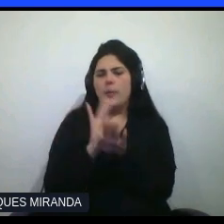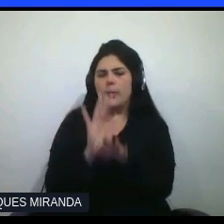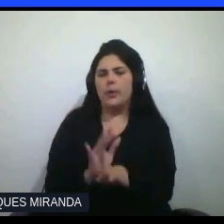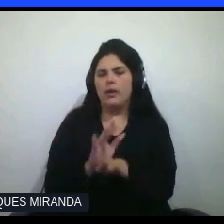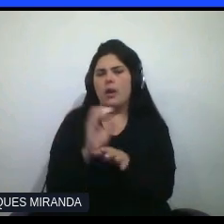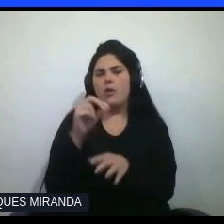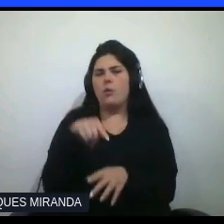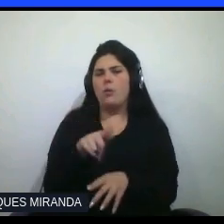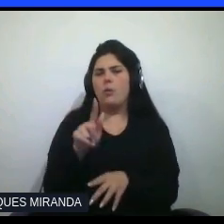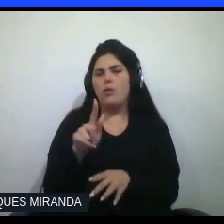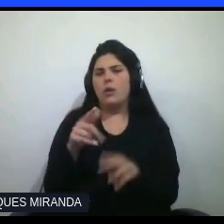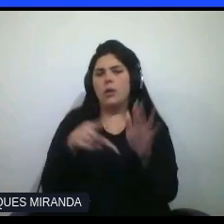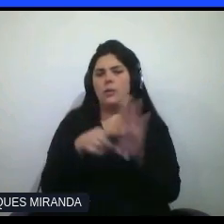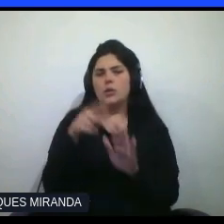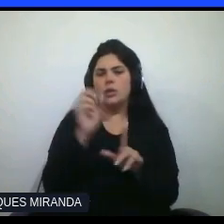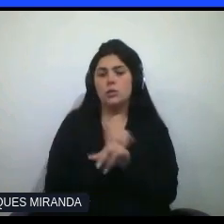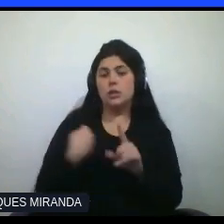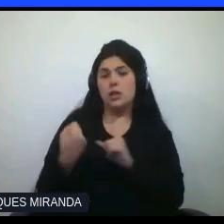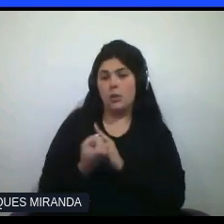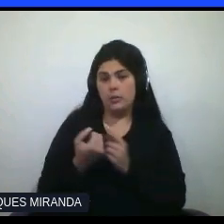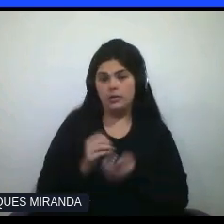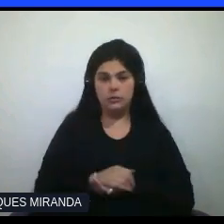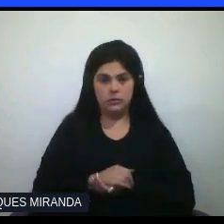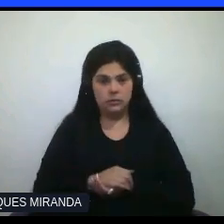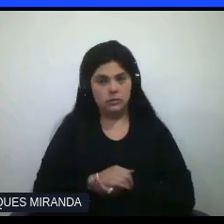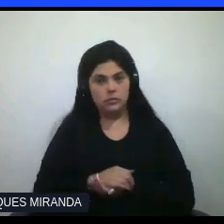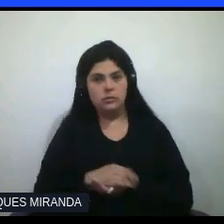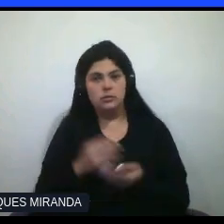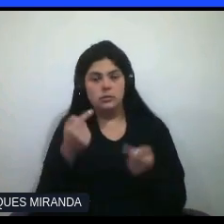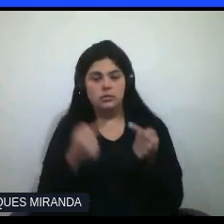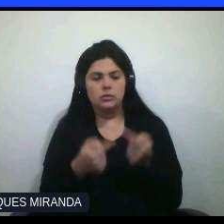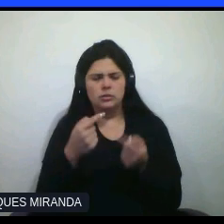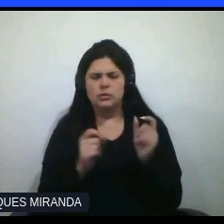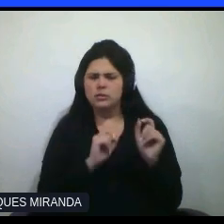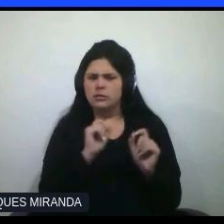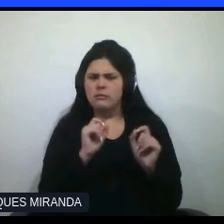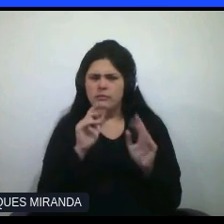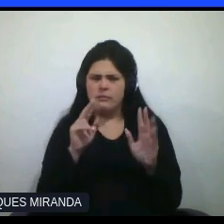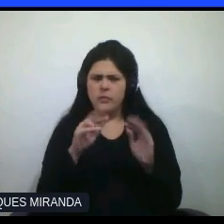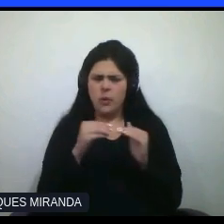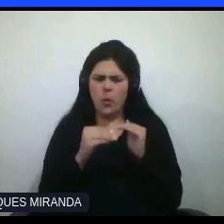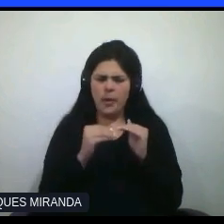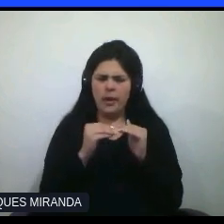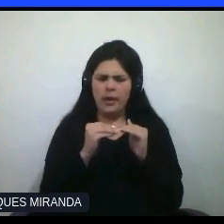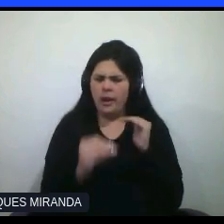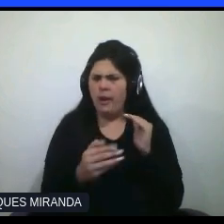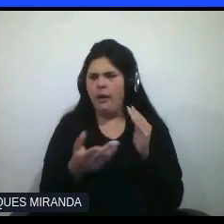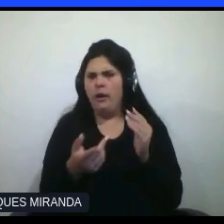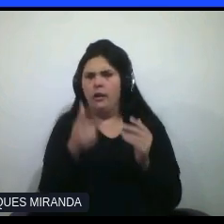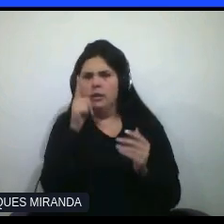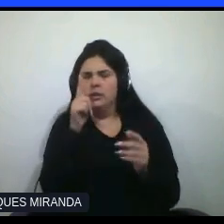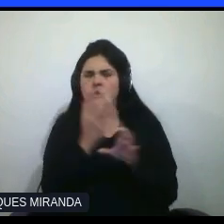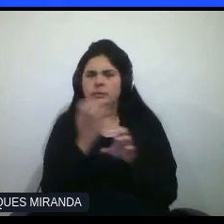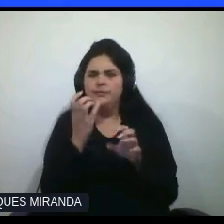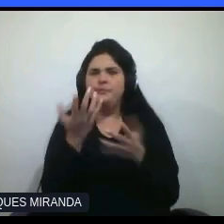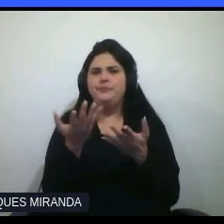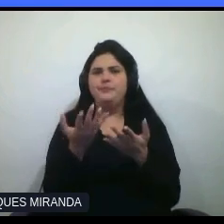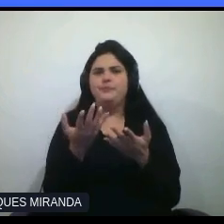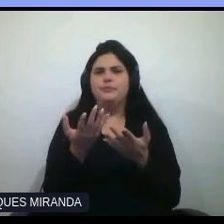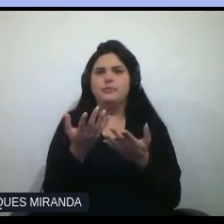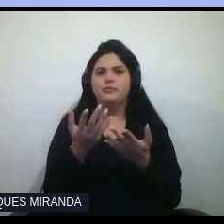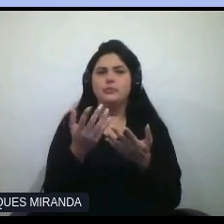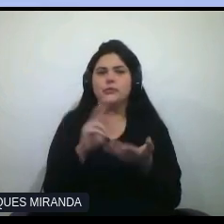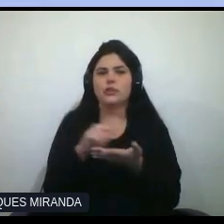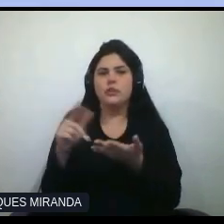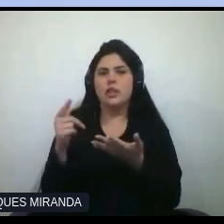lucrativos, para projetos sociais, tá? Então a discussão é essa, será que isso daqui faz sentido? Será que dá dinheiro falar de diversidade e inclusão ou é só filantropia,